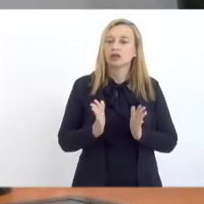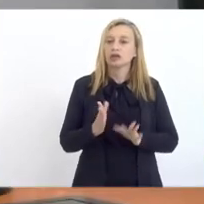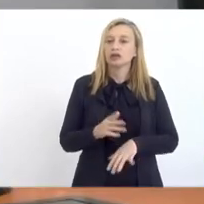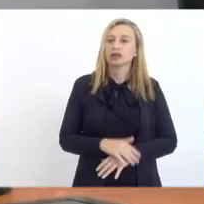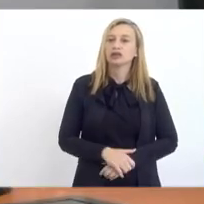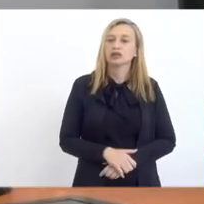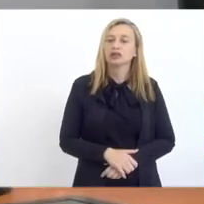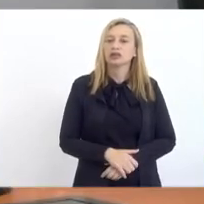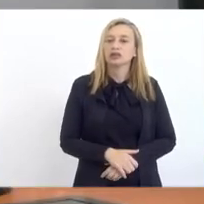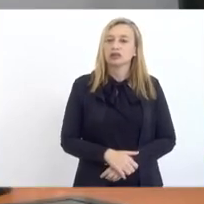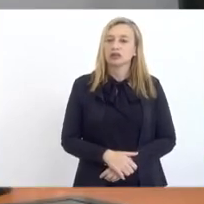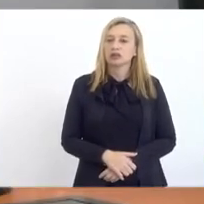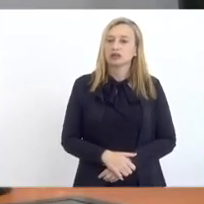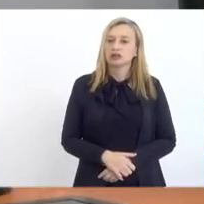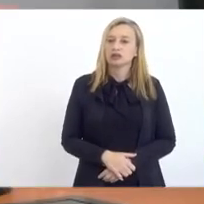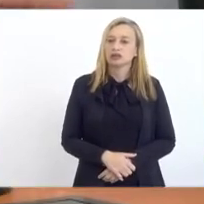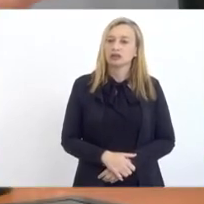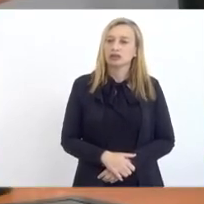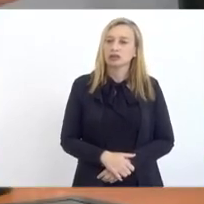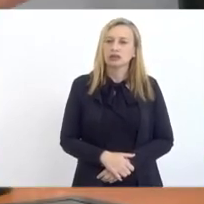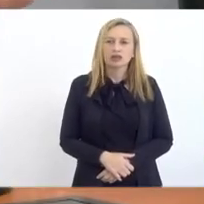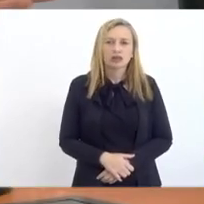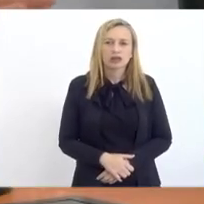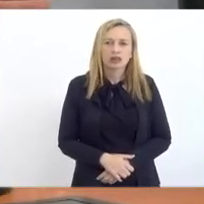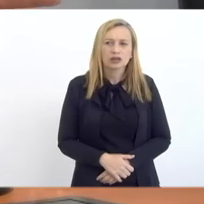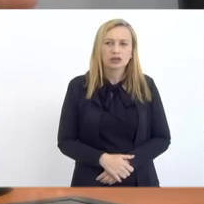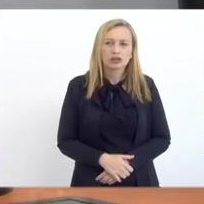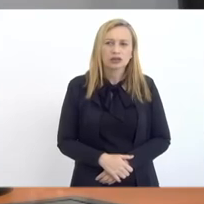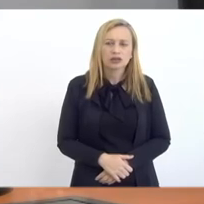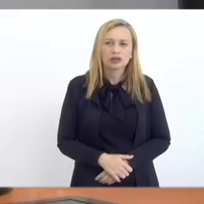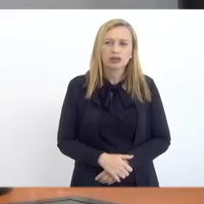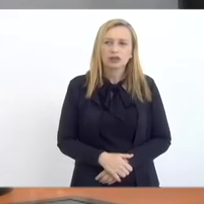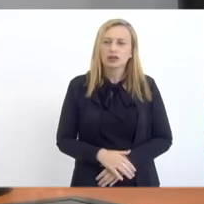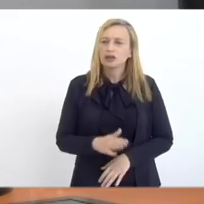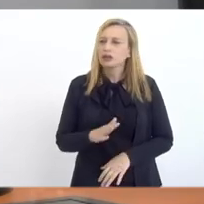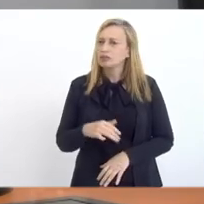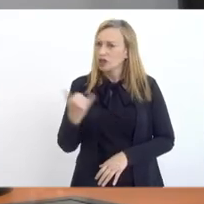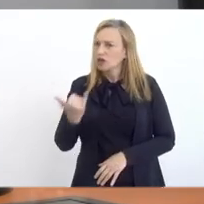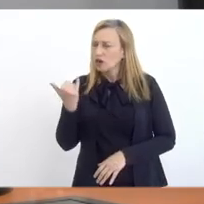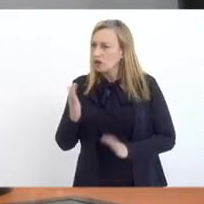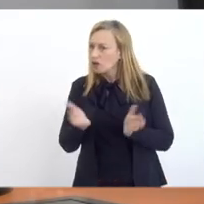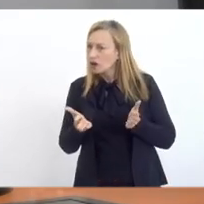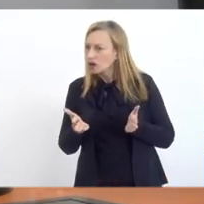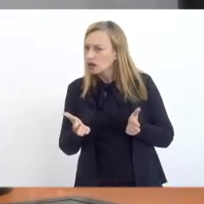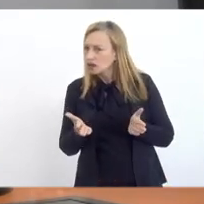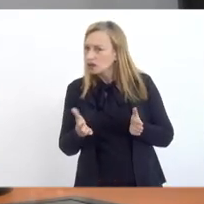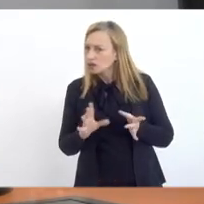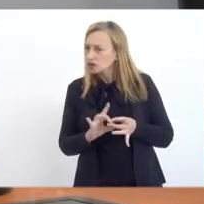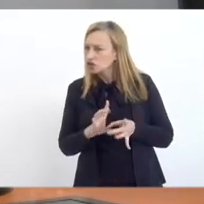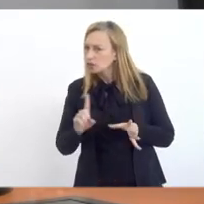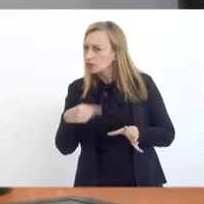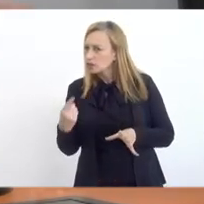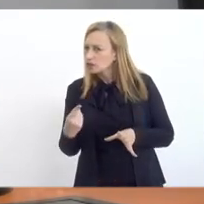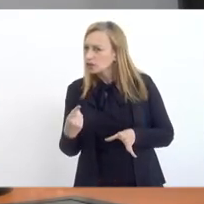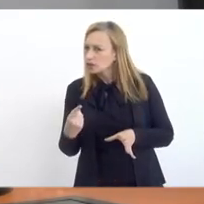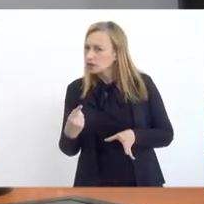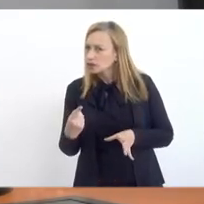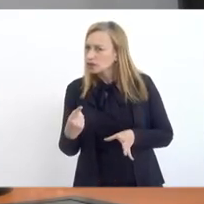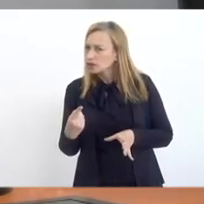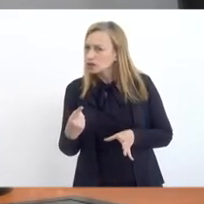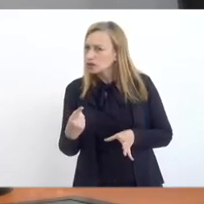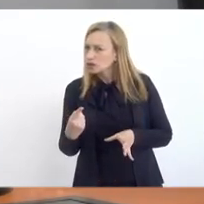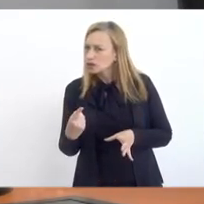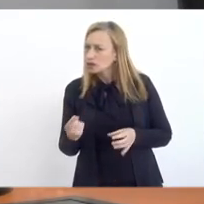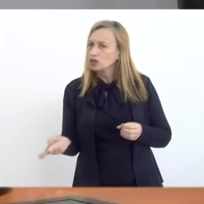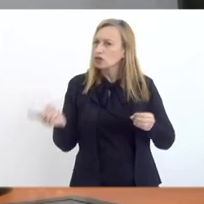palavra para... Acha mais interessante passar agora? Então, fechado. Como assim, depois